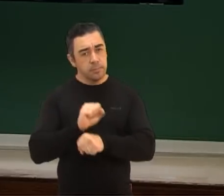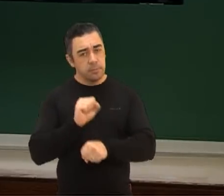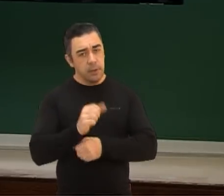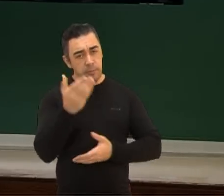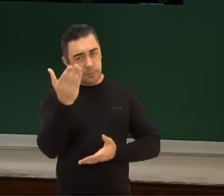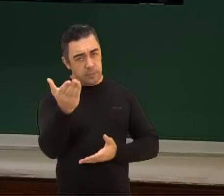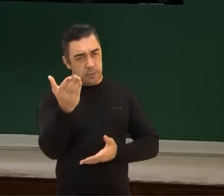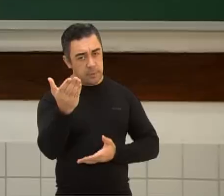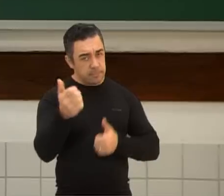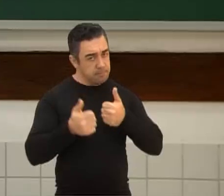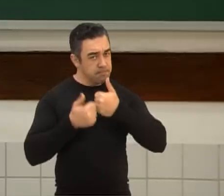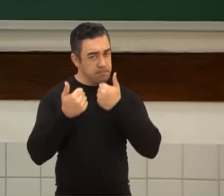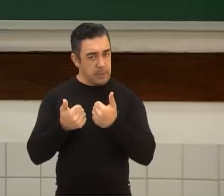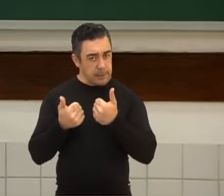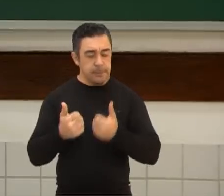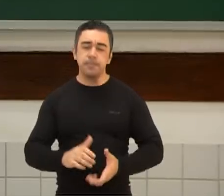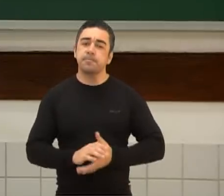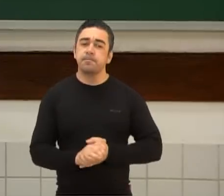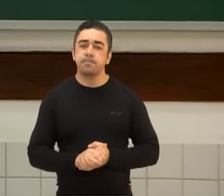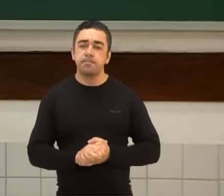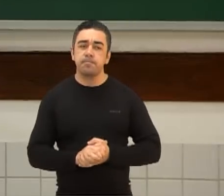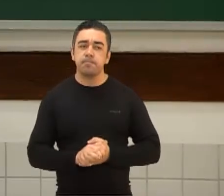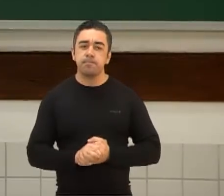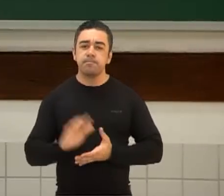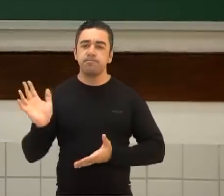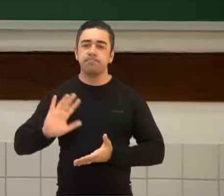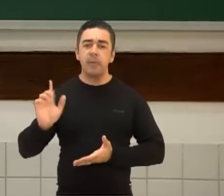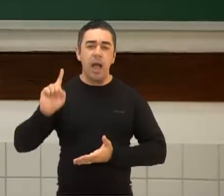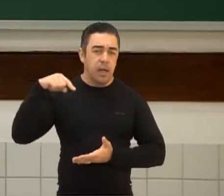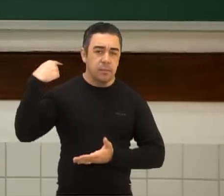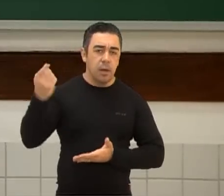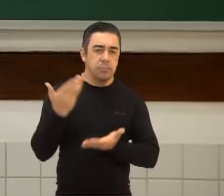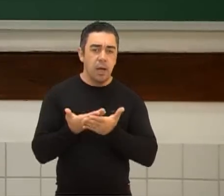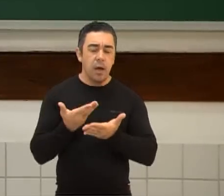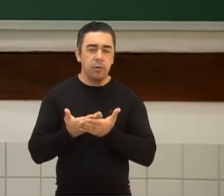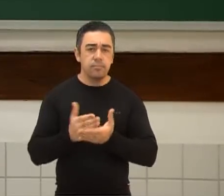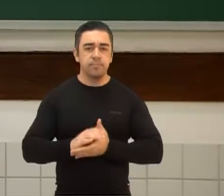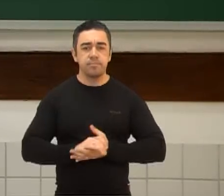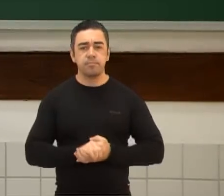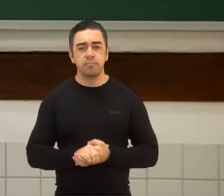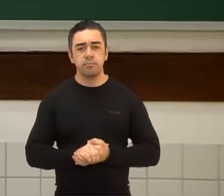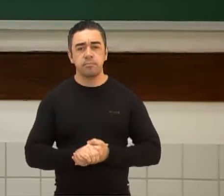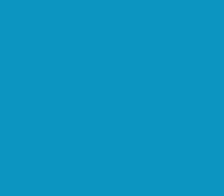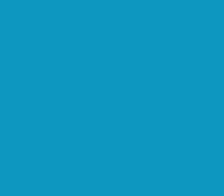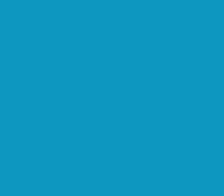vocês, hein? Beleza? Então, até a próxima aula, pessoal!